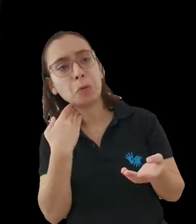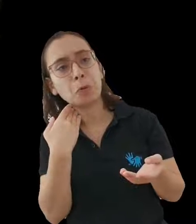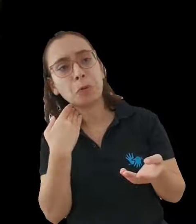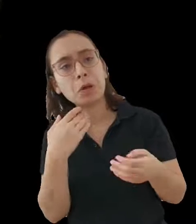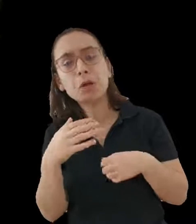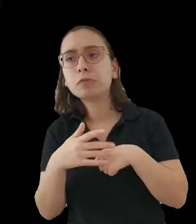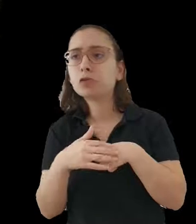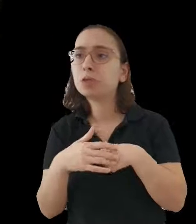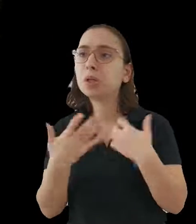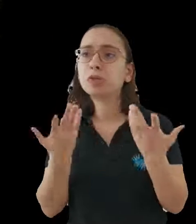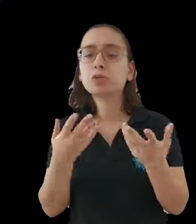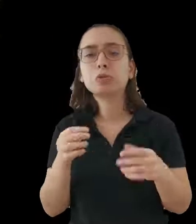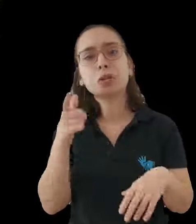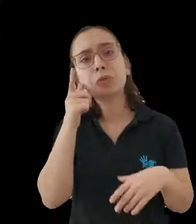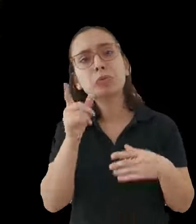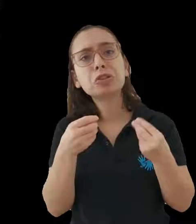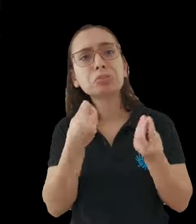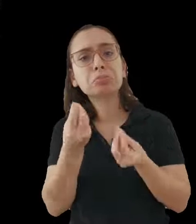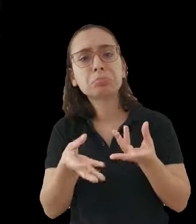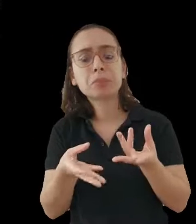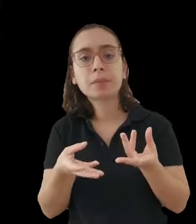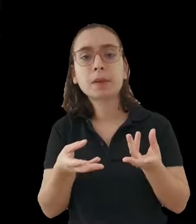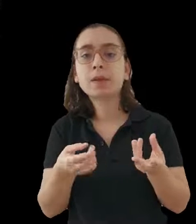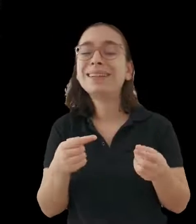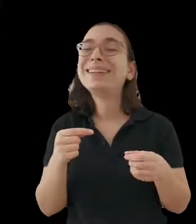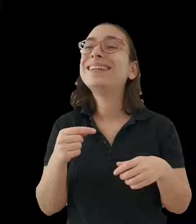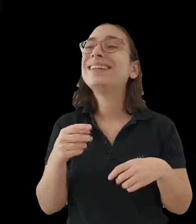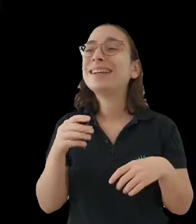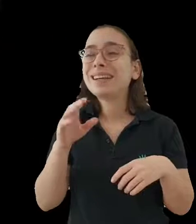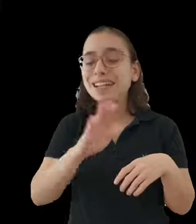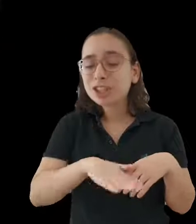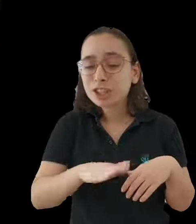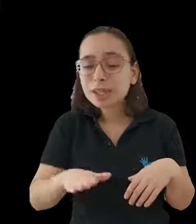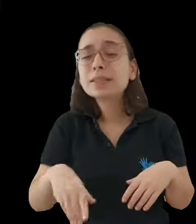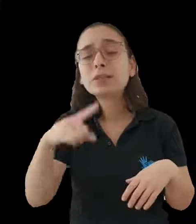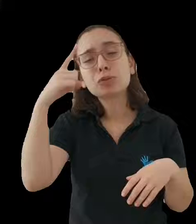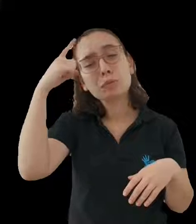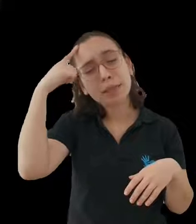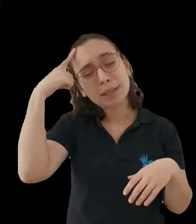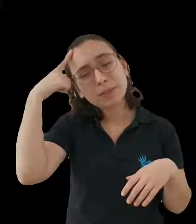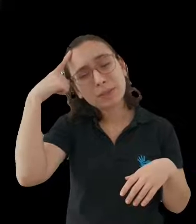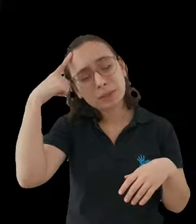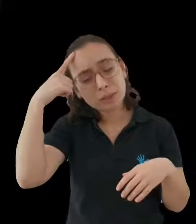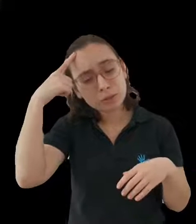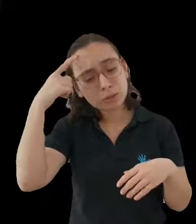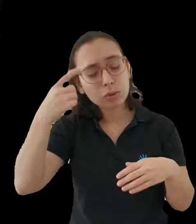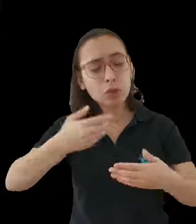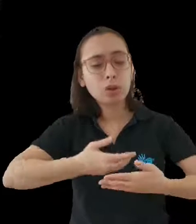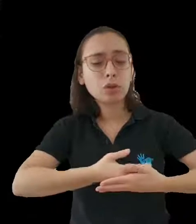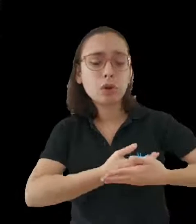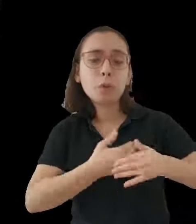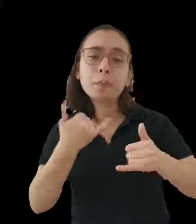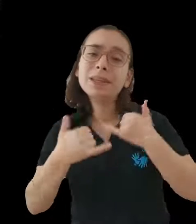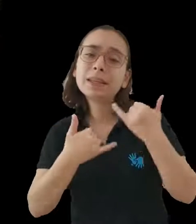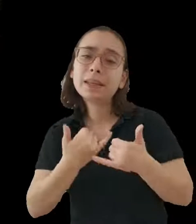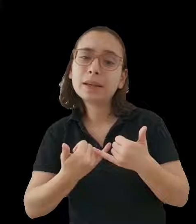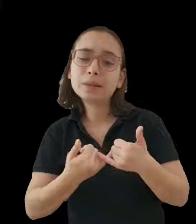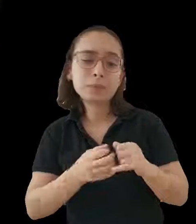morreu? O que aconteceu? Isso acontece na cabeça das crianças quando a gente pega o boneco e faz